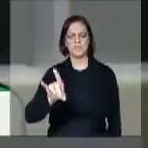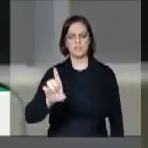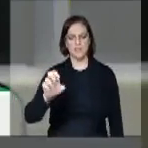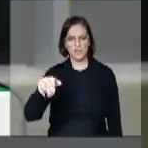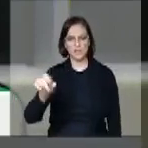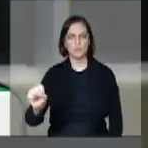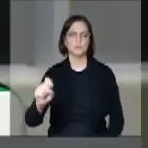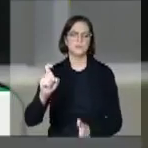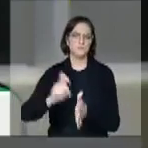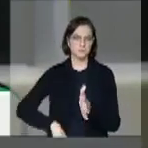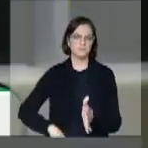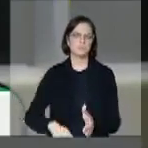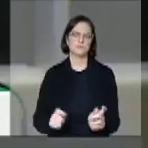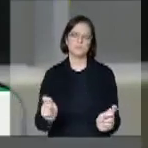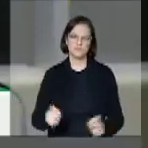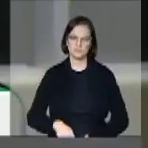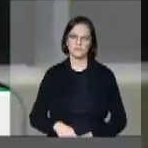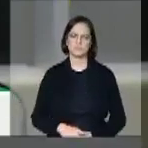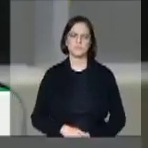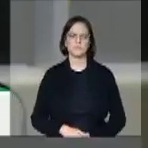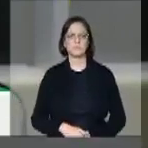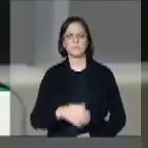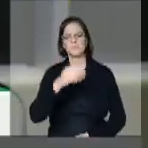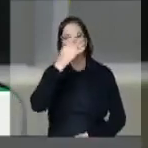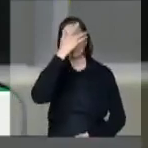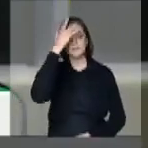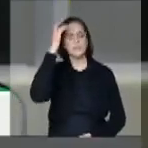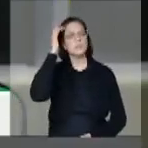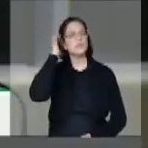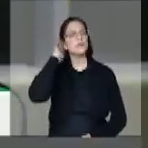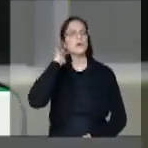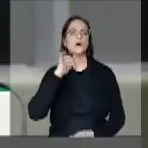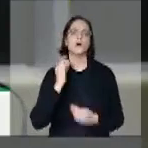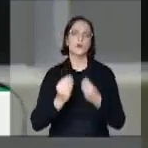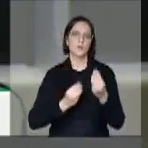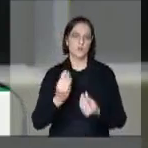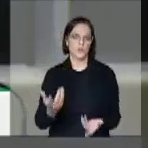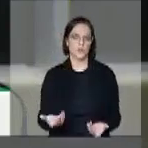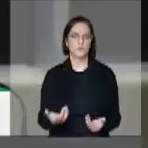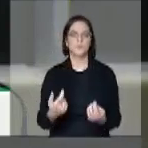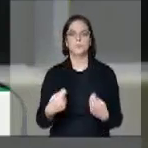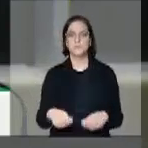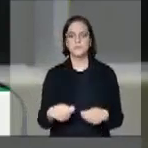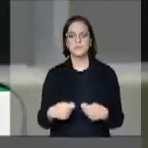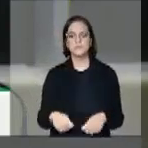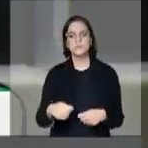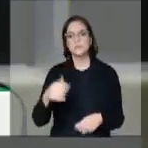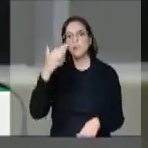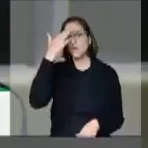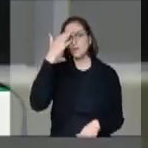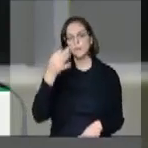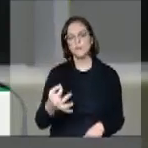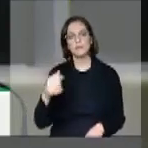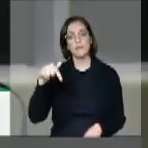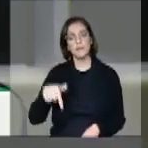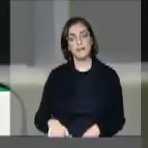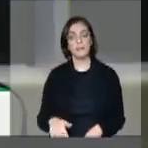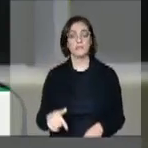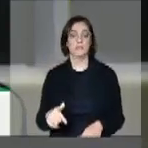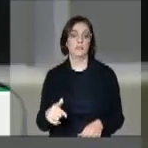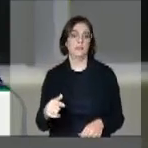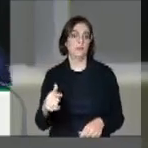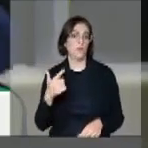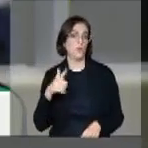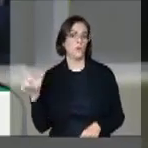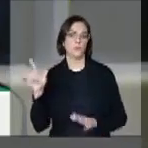que os instrumentos de garantia da existência de uma previdência social passem por uma votação nesse Congresso. Não foi essa a escolha do